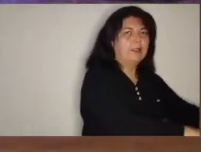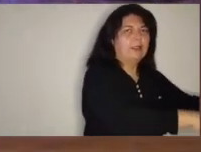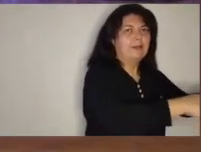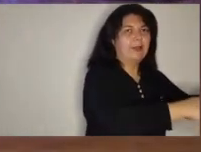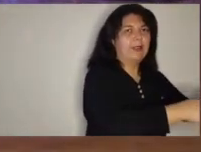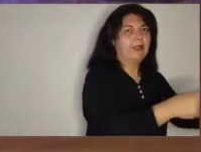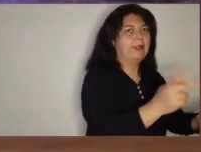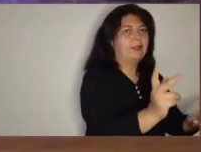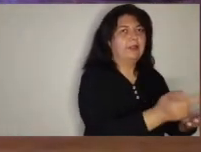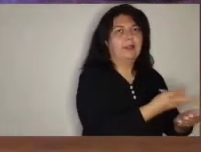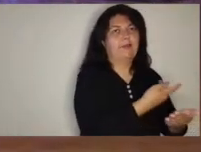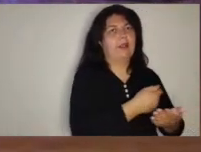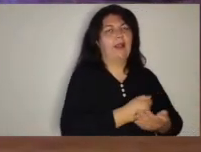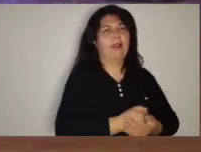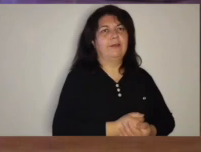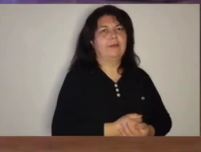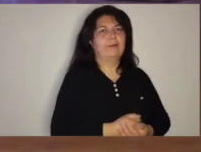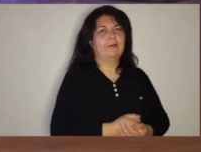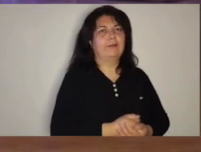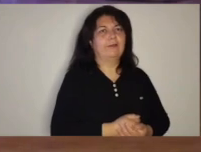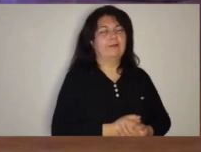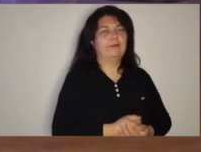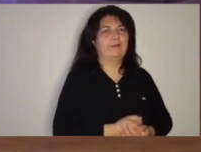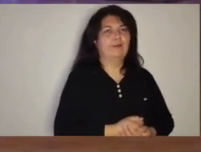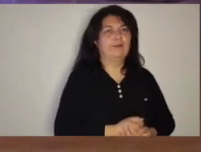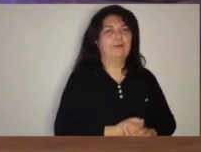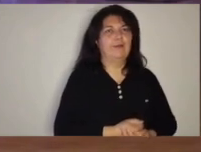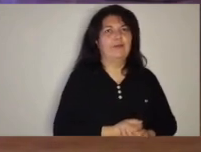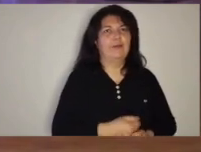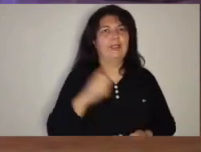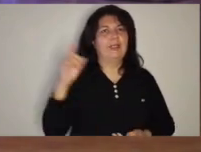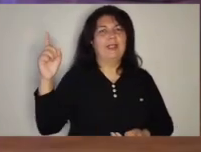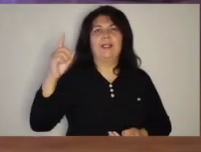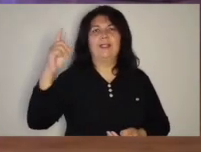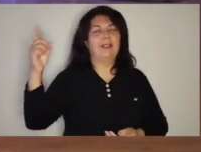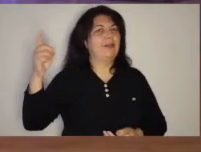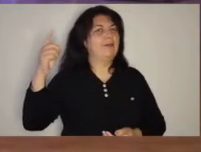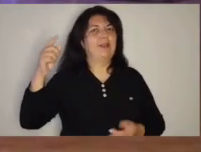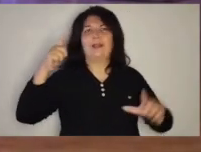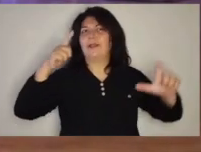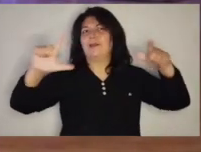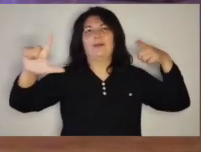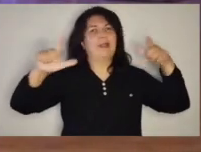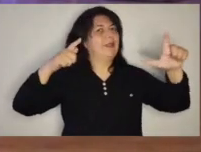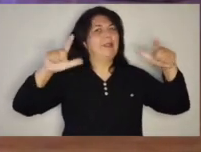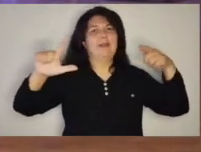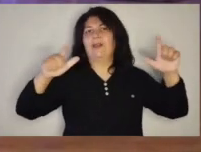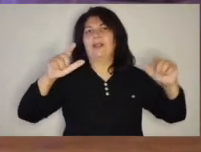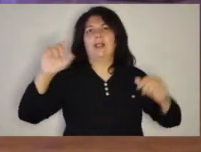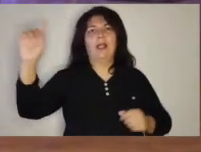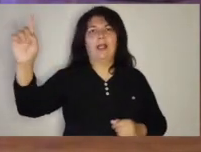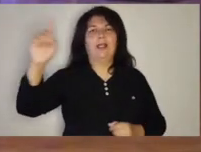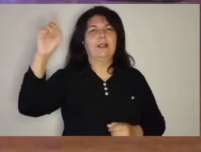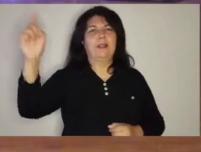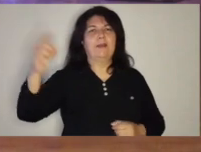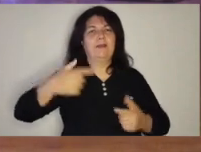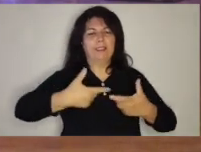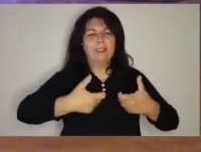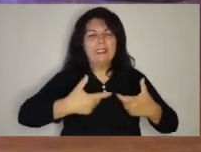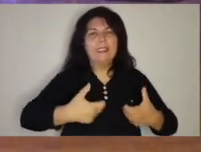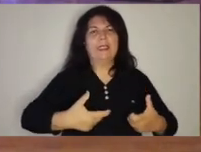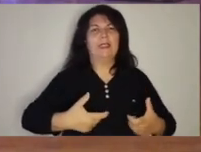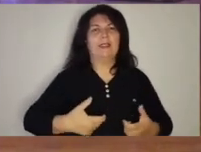A arca está lá sendo levada da forma errada. Davi não era levita, irmãos. Davi era